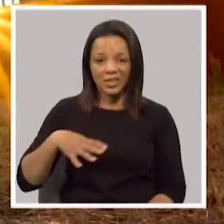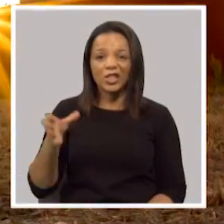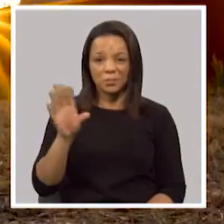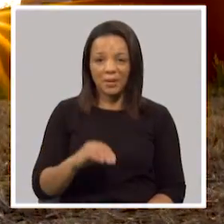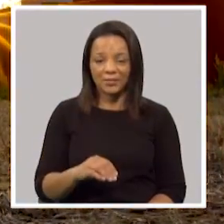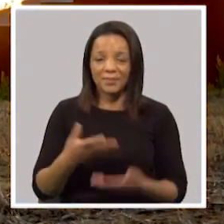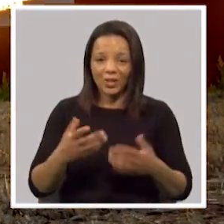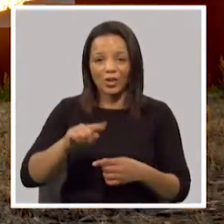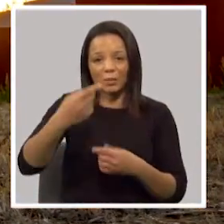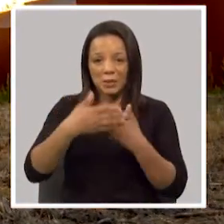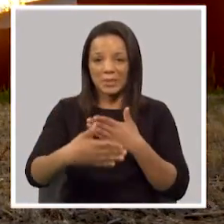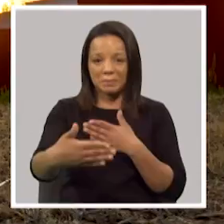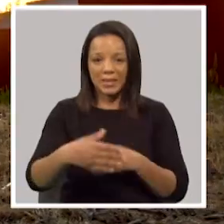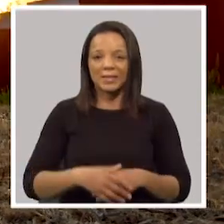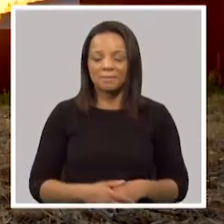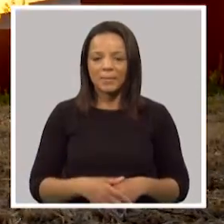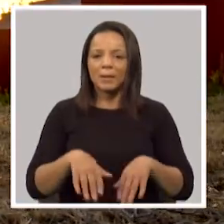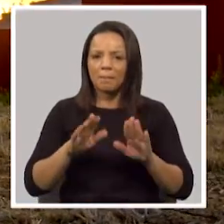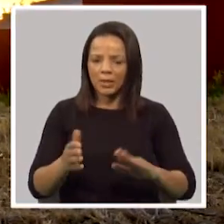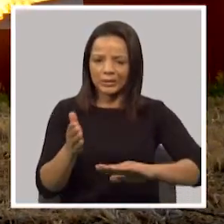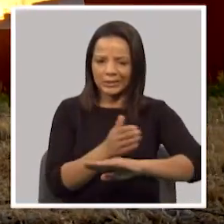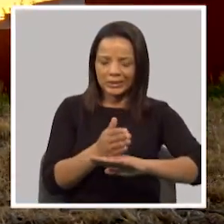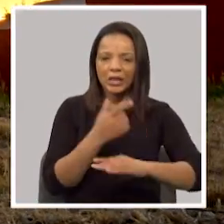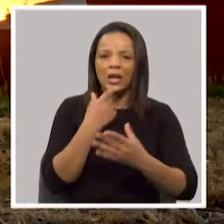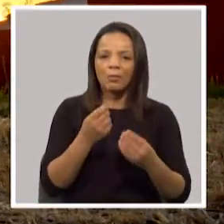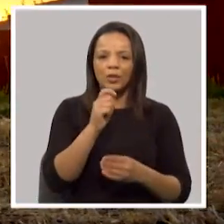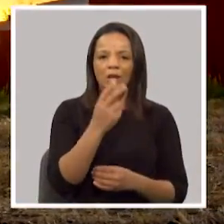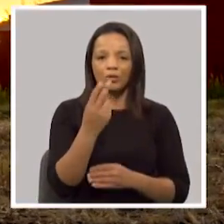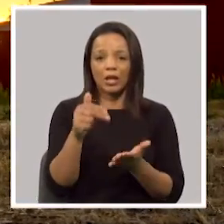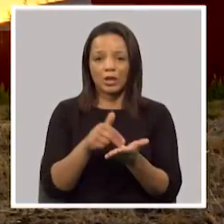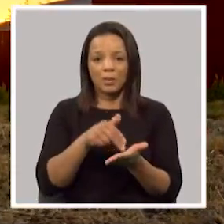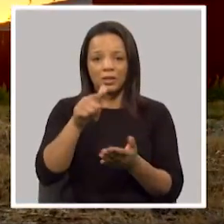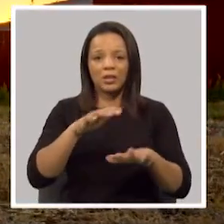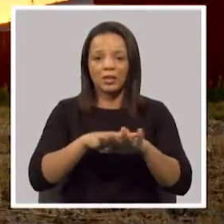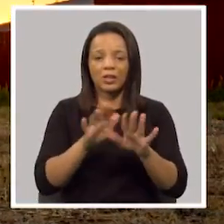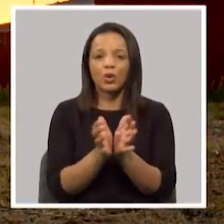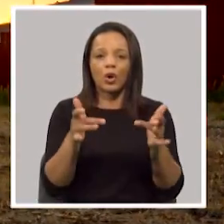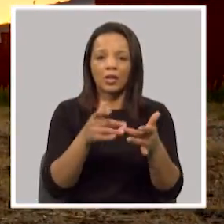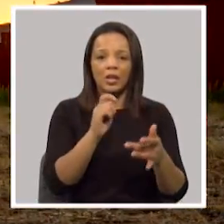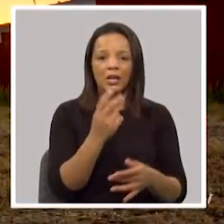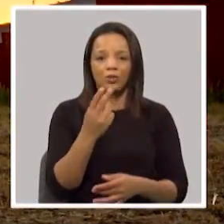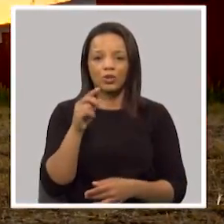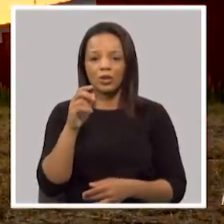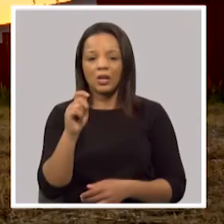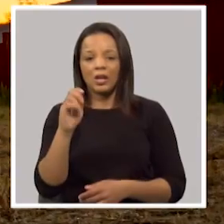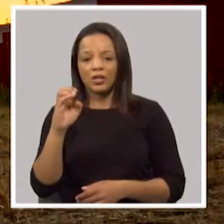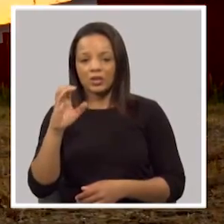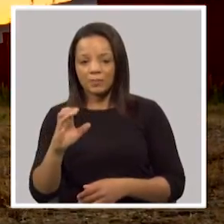Querias mais? Agora só para a semana. Mas entretanto, há muito E2 à tua espera nas redes online, em